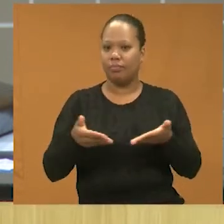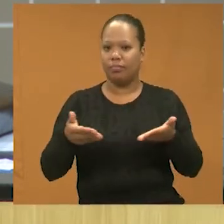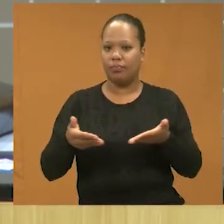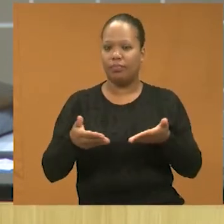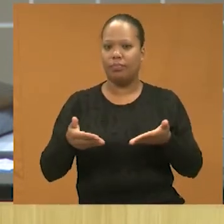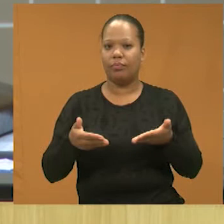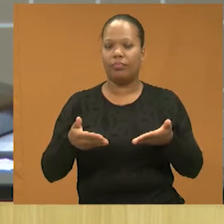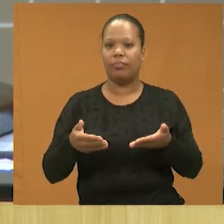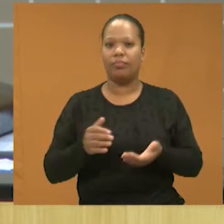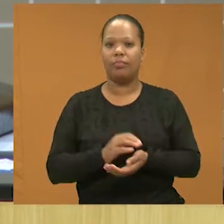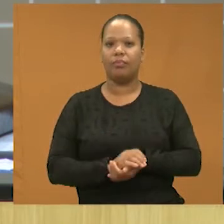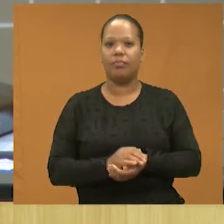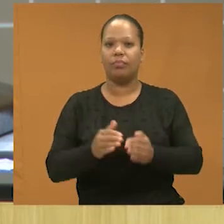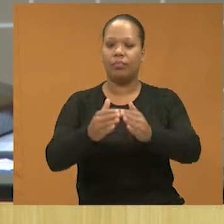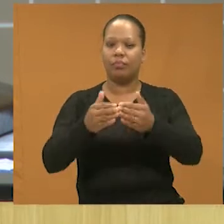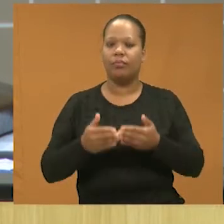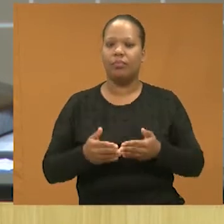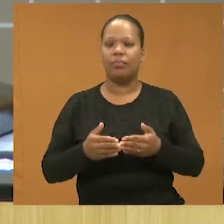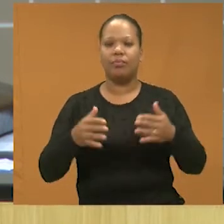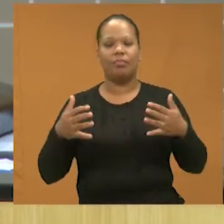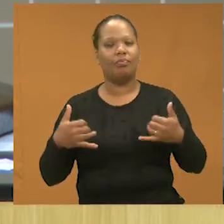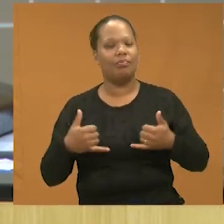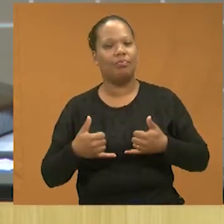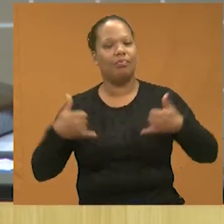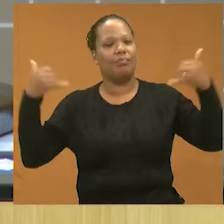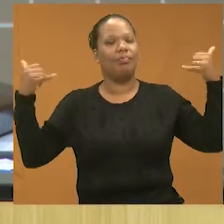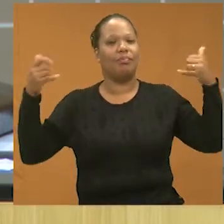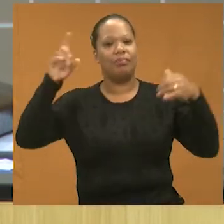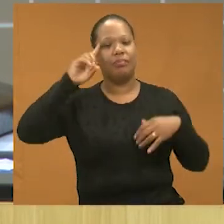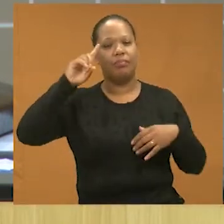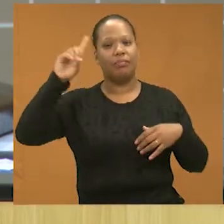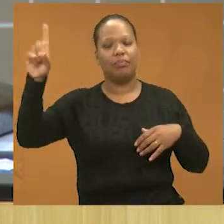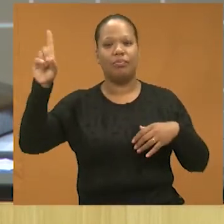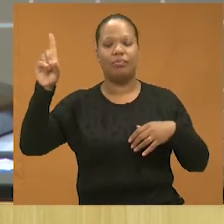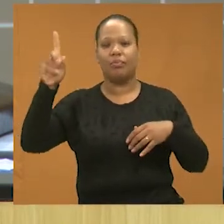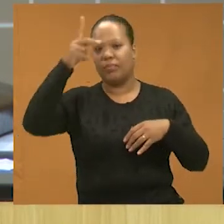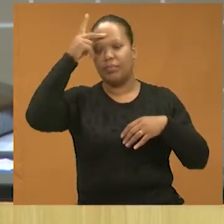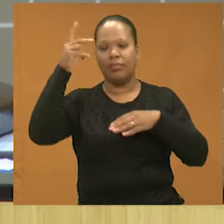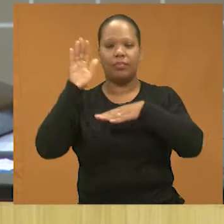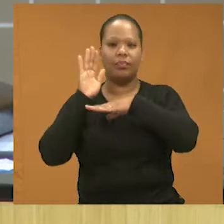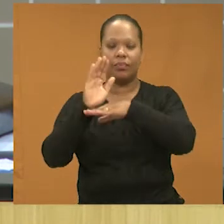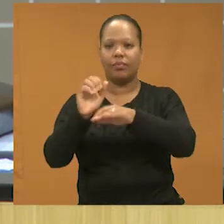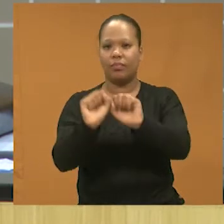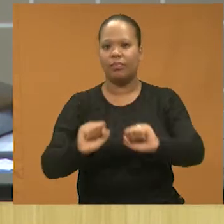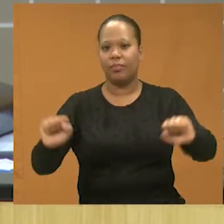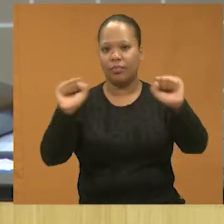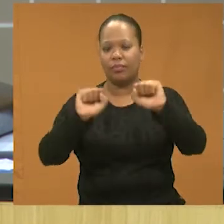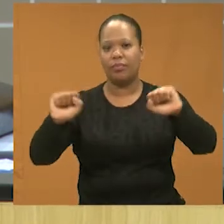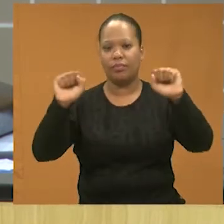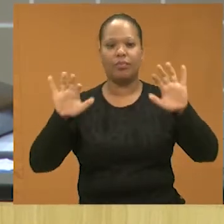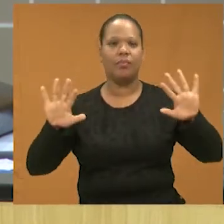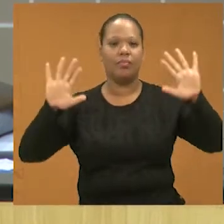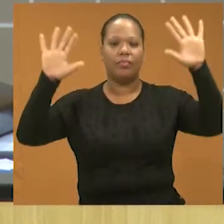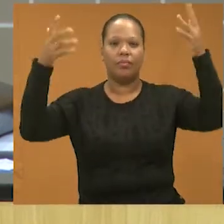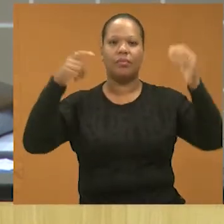o registro de moção comemorativa ao Dia do Auxiliar de Serviços Gerais, celebrado